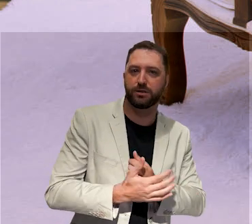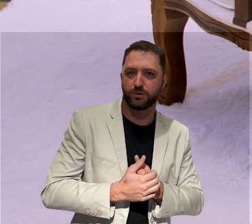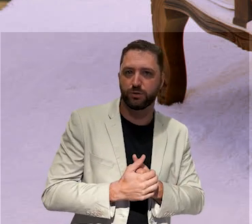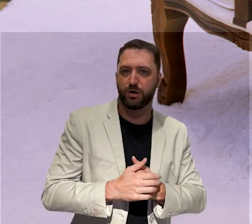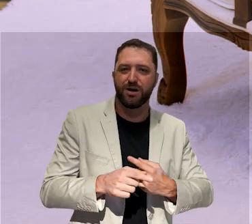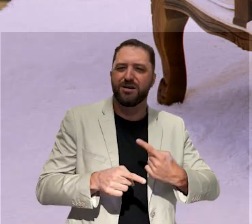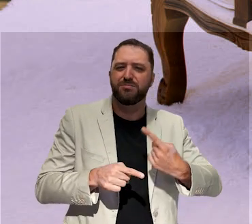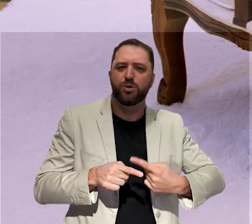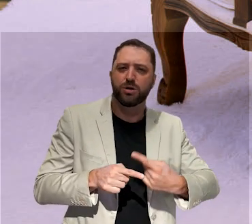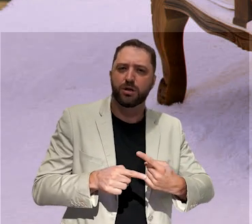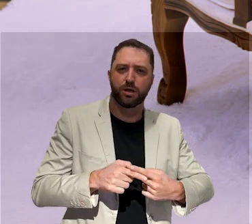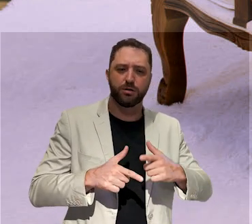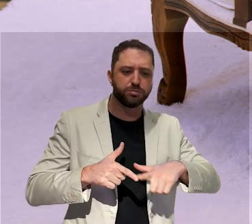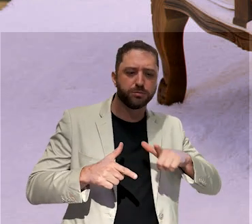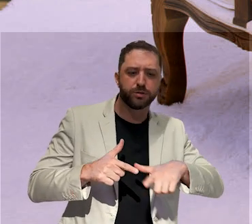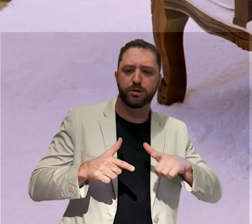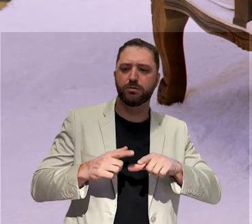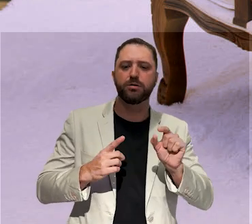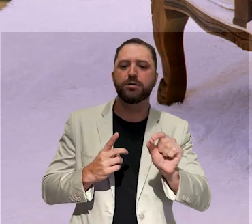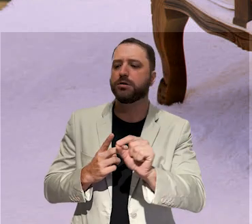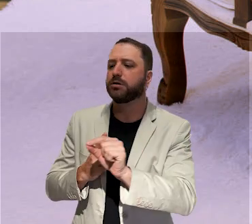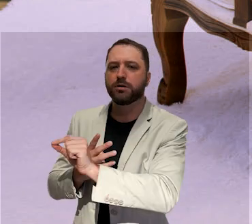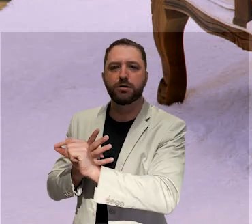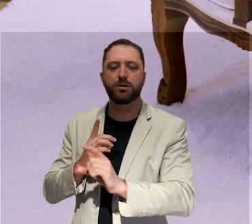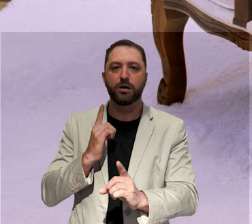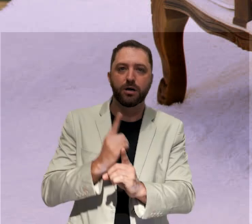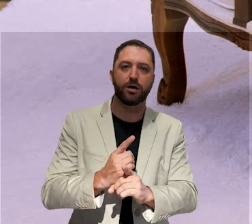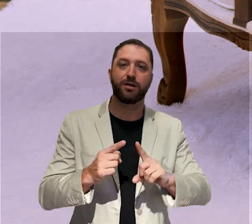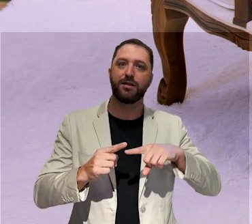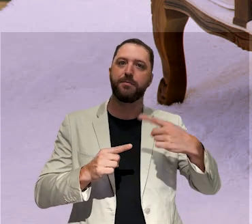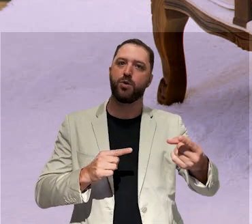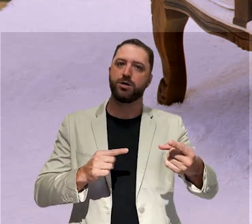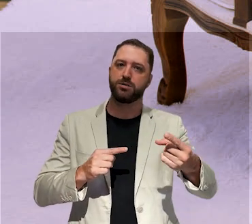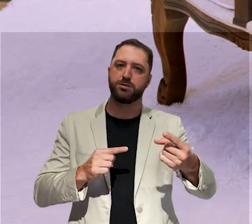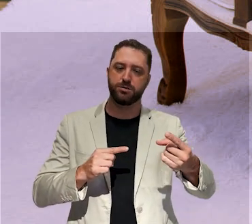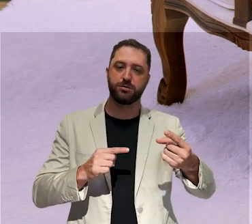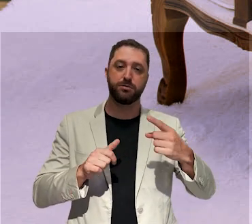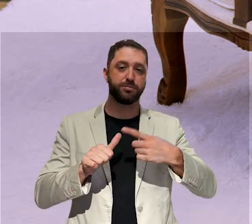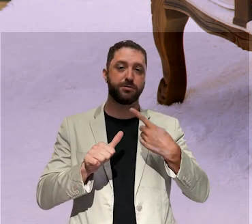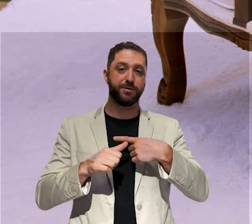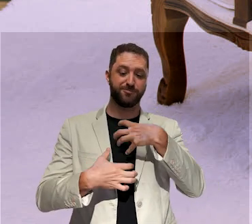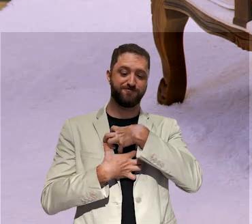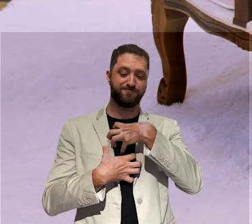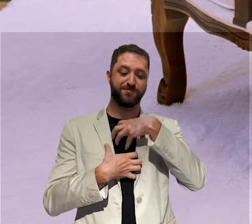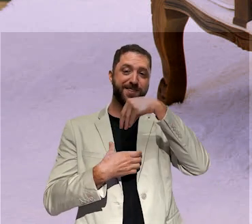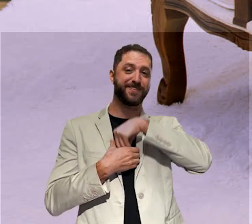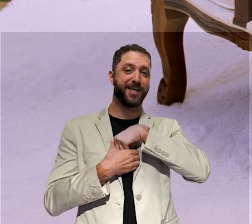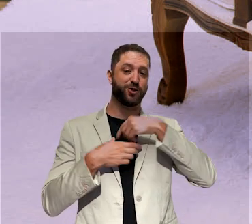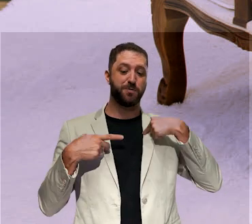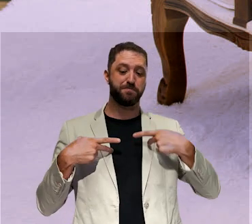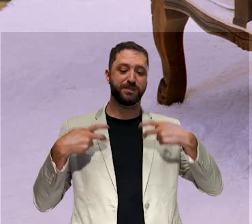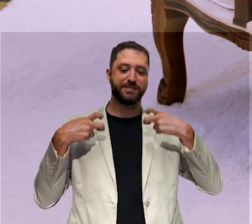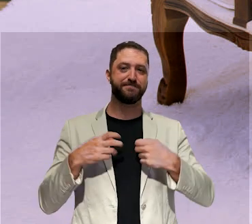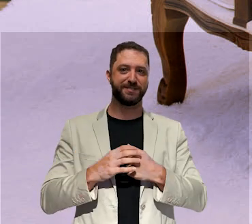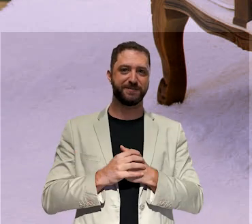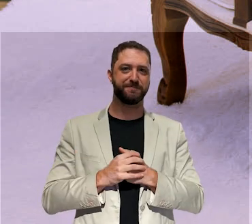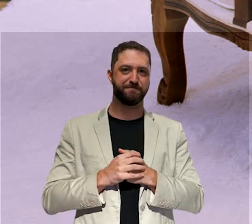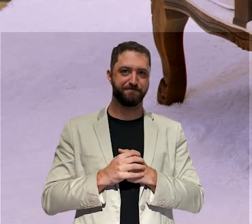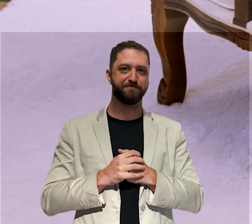acontecendo. Os porquês, eles aparecem depois que antes, primeiro, eu escutei o meu sentir.